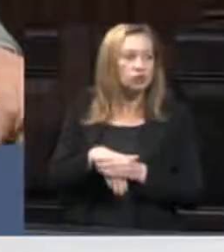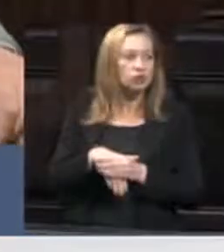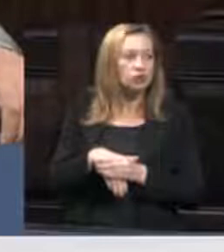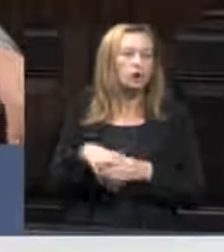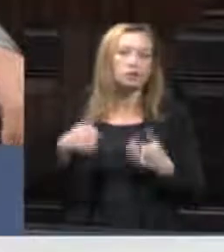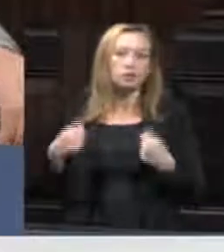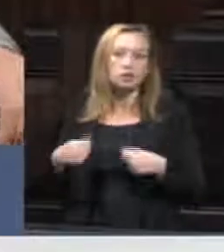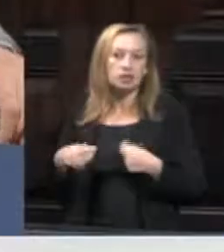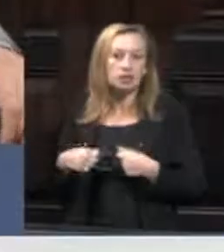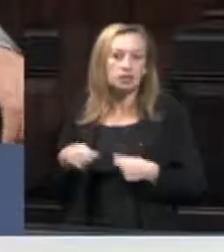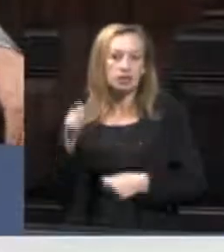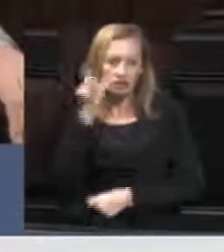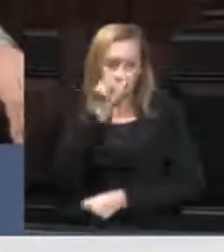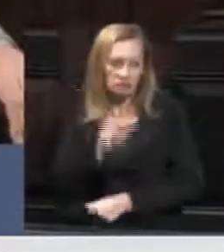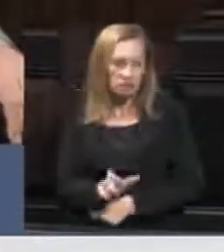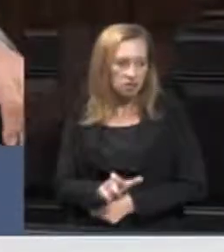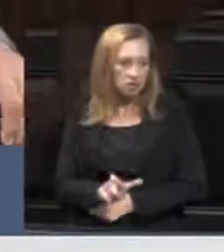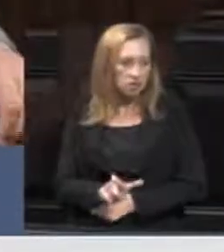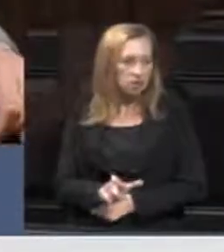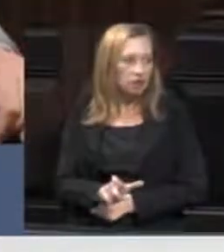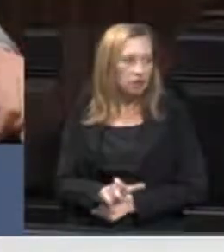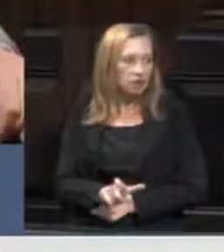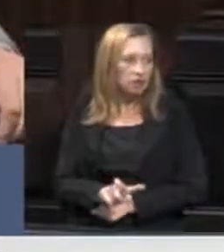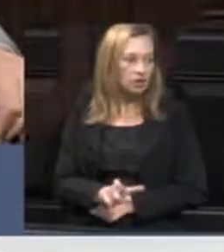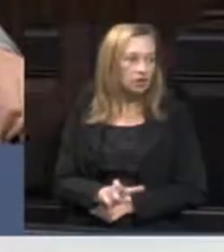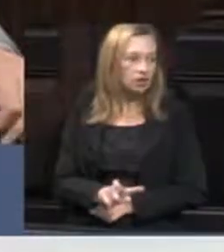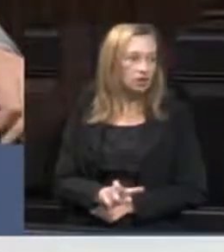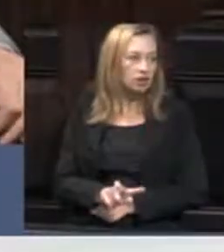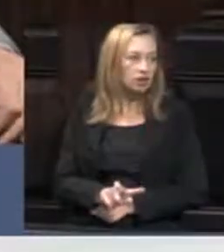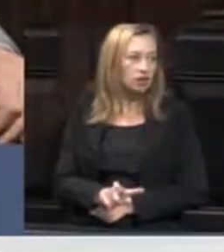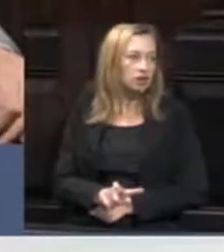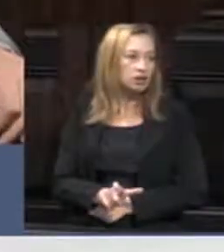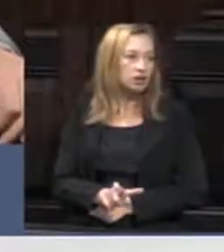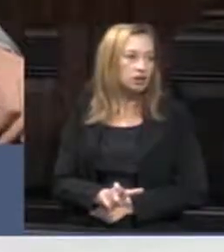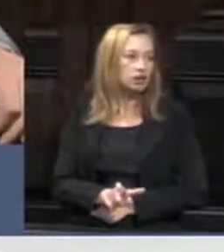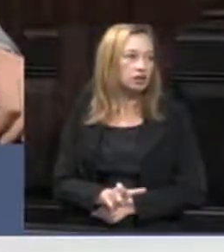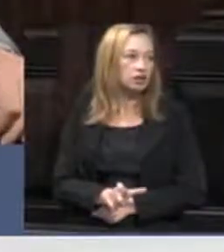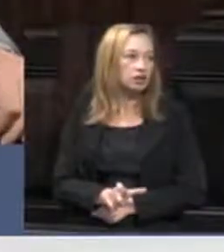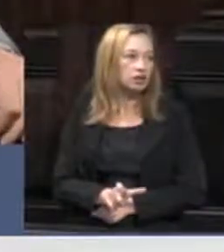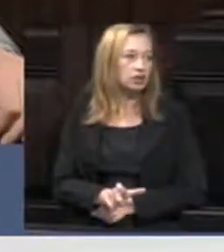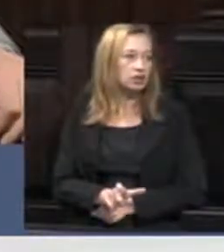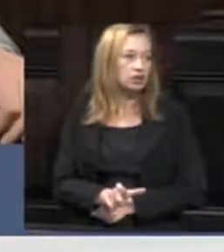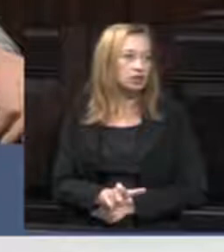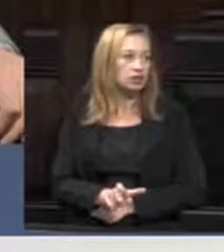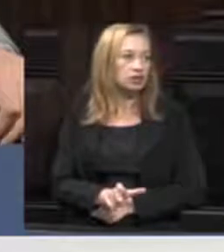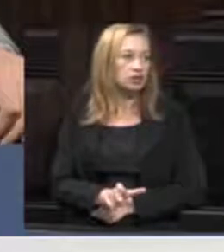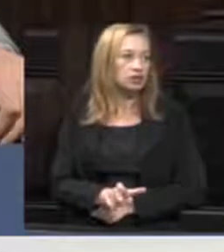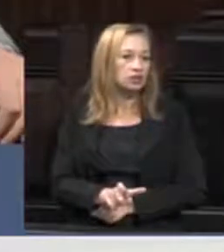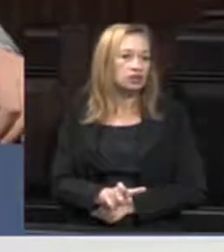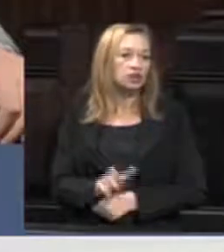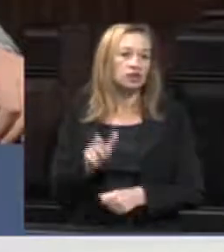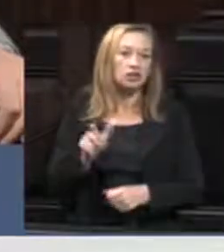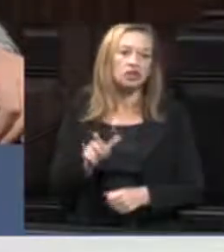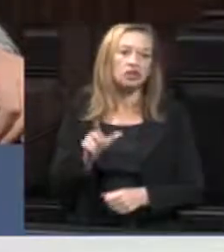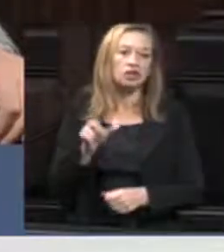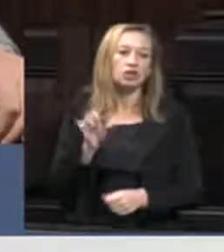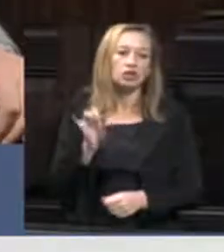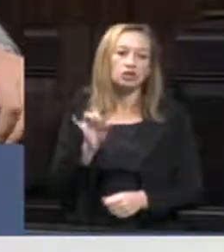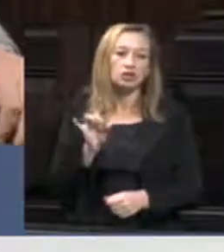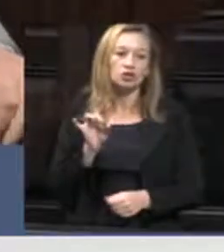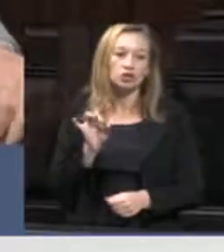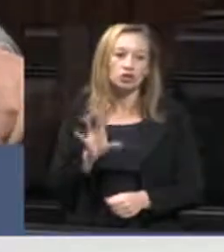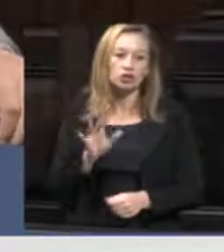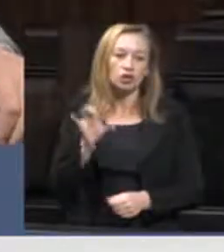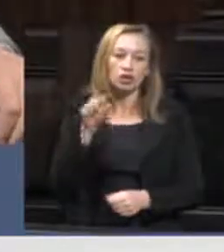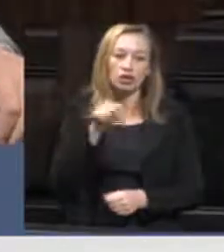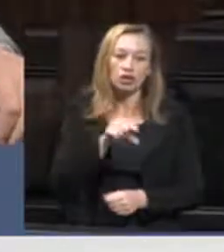forma ou se deve ser na forma e no mérito. Eu sou um